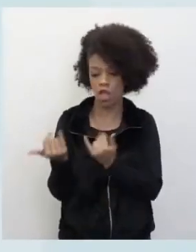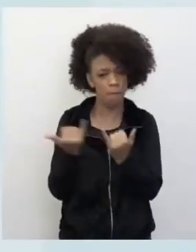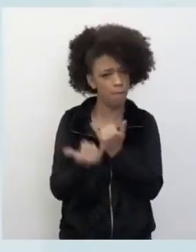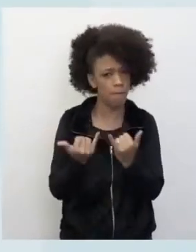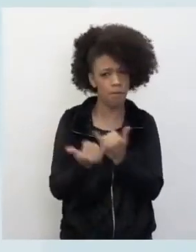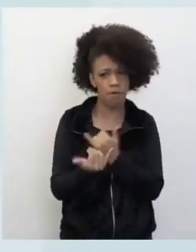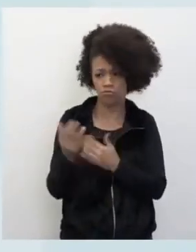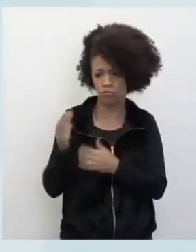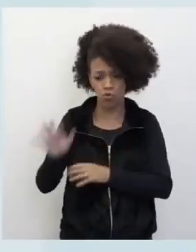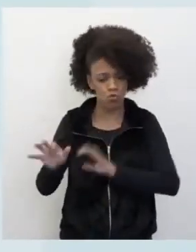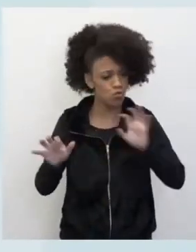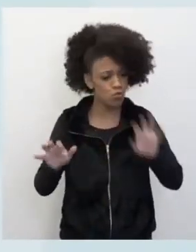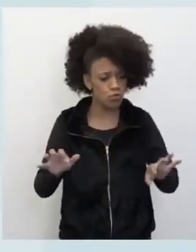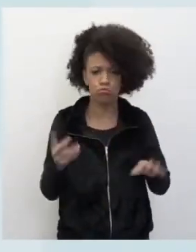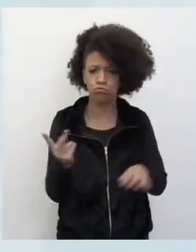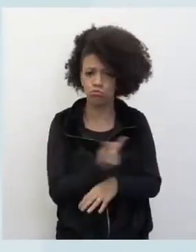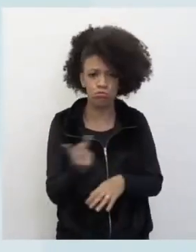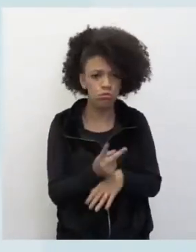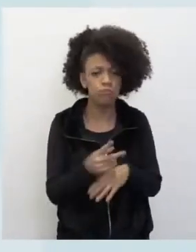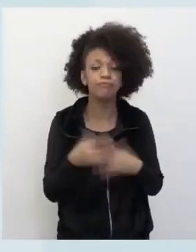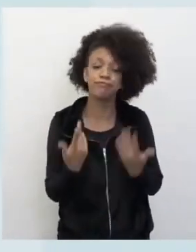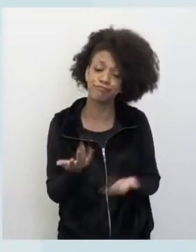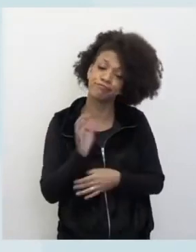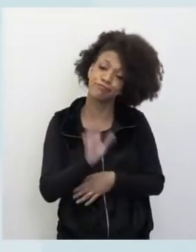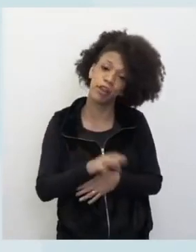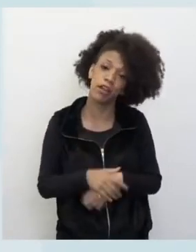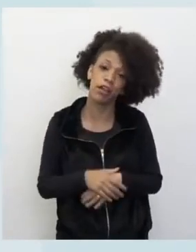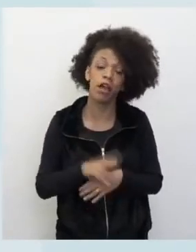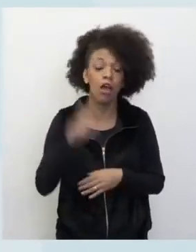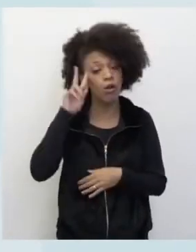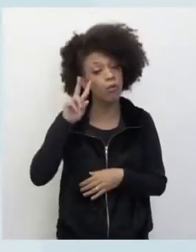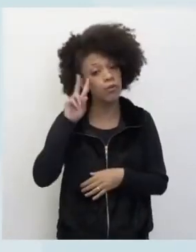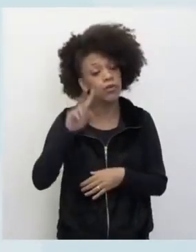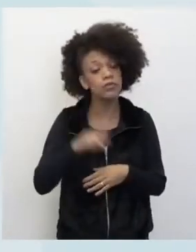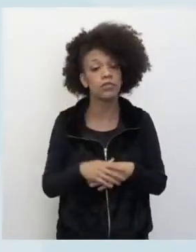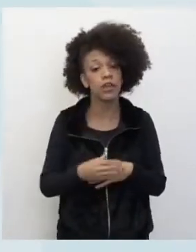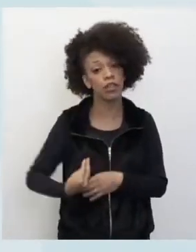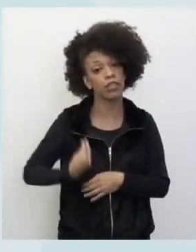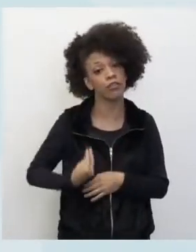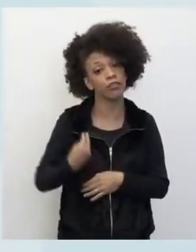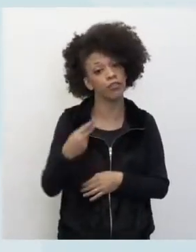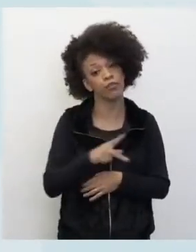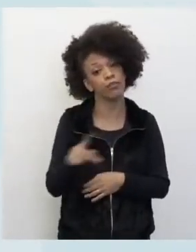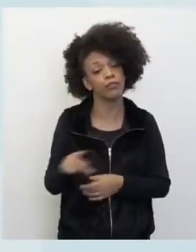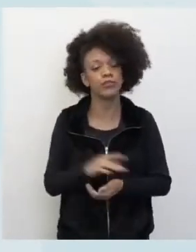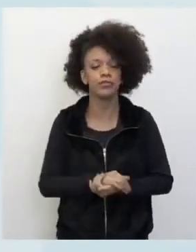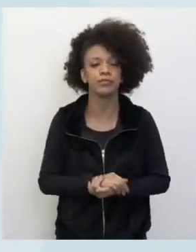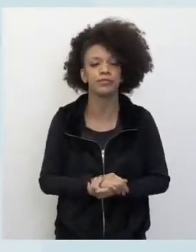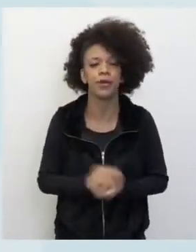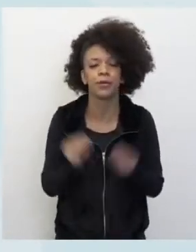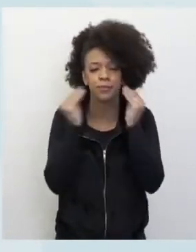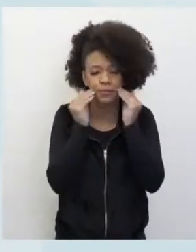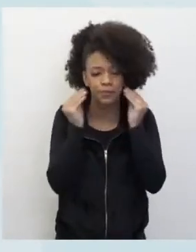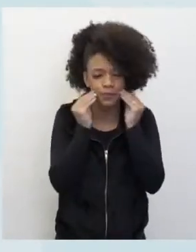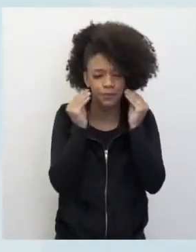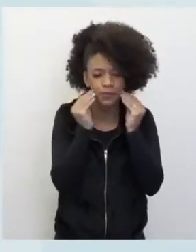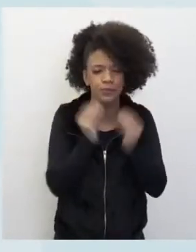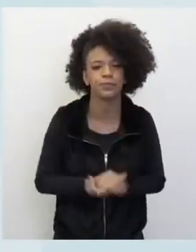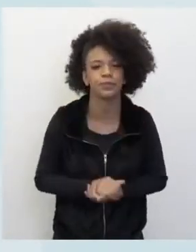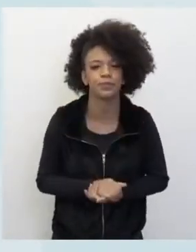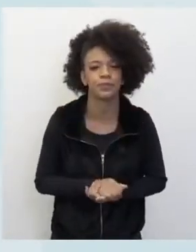mesmo jeito que eu trato vocês? Pois é, essa é mais uma história na vida de professor. Beijos no